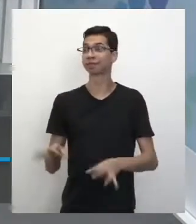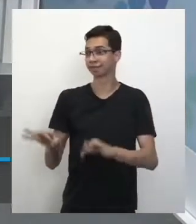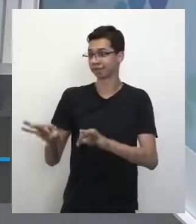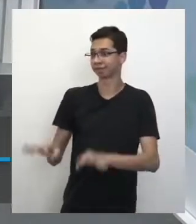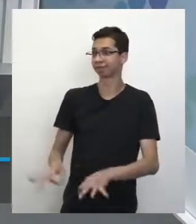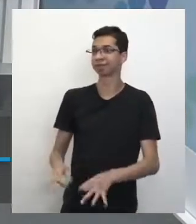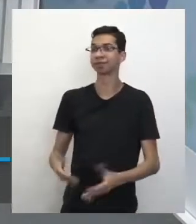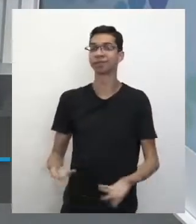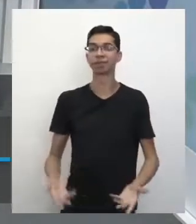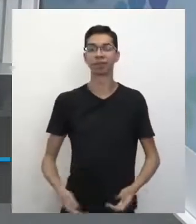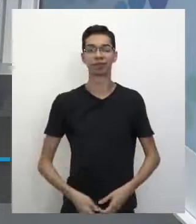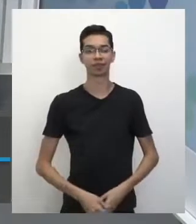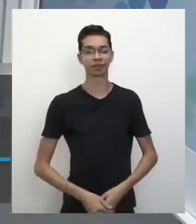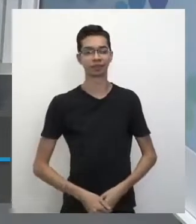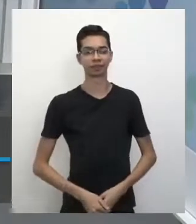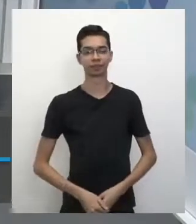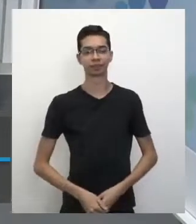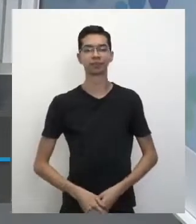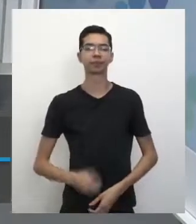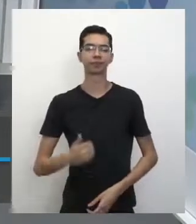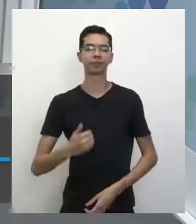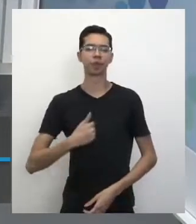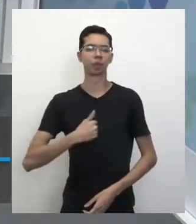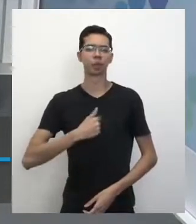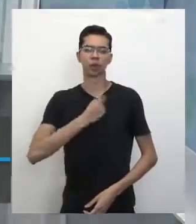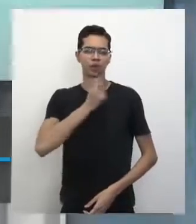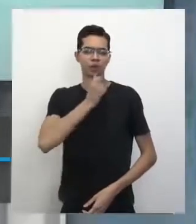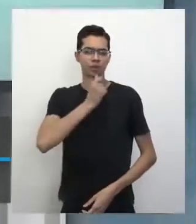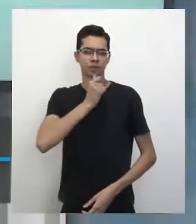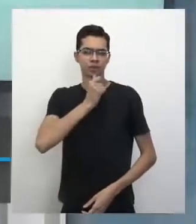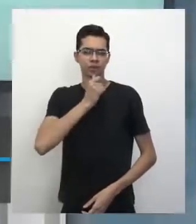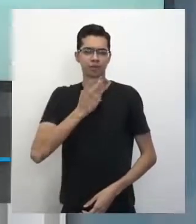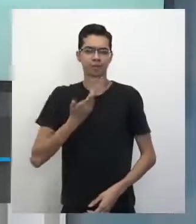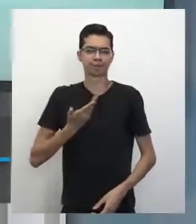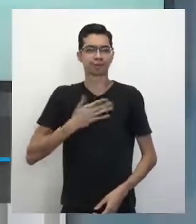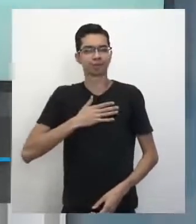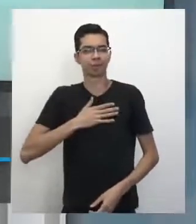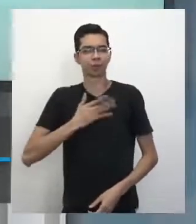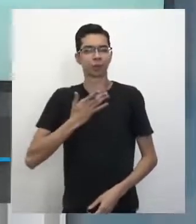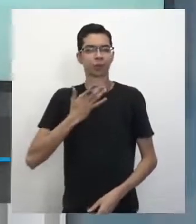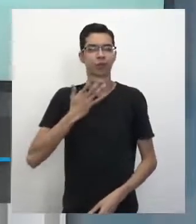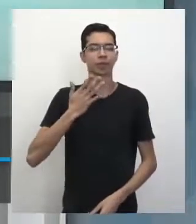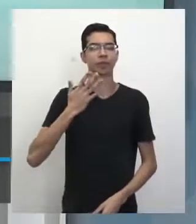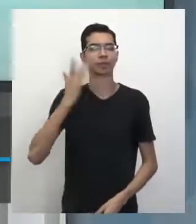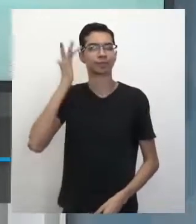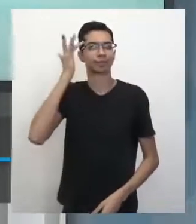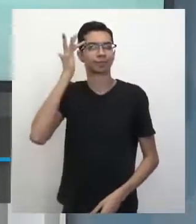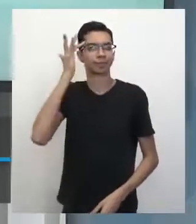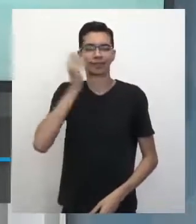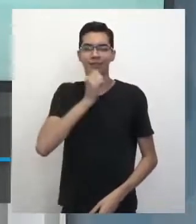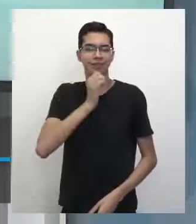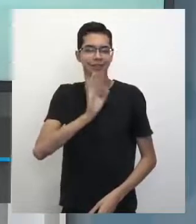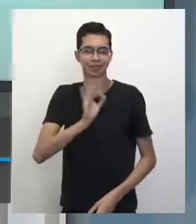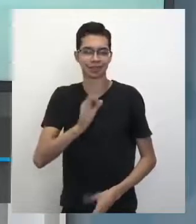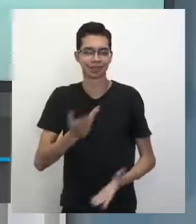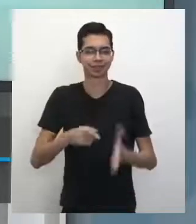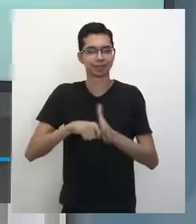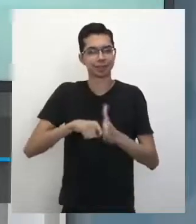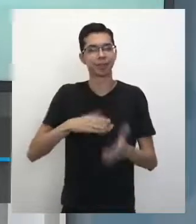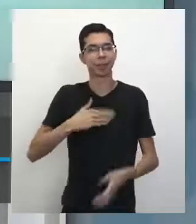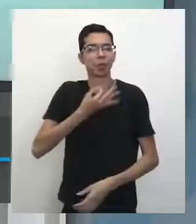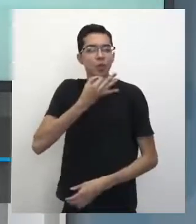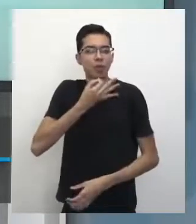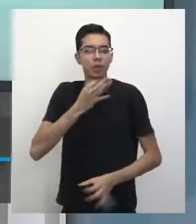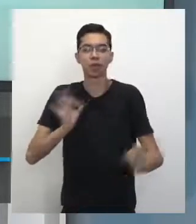aí embaixo também, hein? Eu não meti o meu pitaco nessa pesquisa não, né? Mas todos lá que desenvolveram